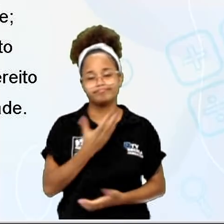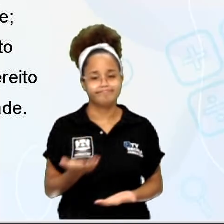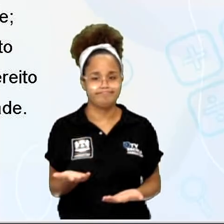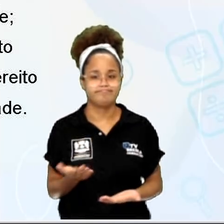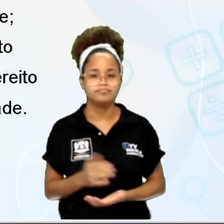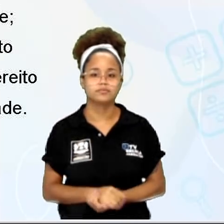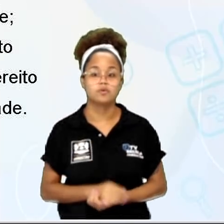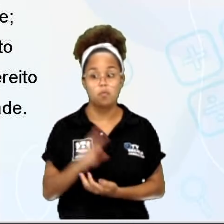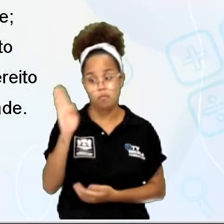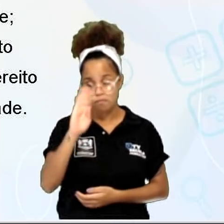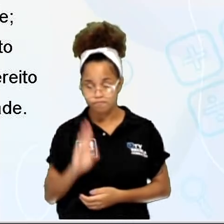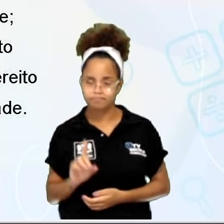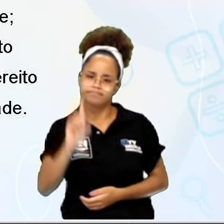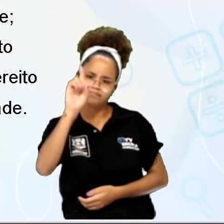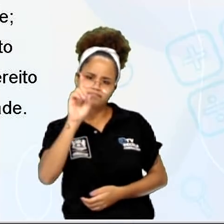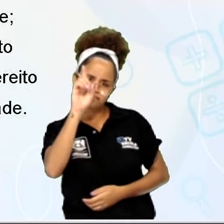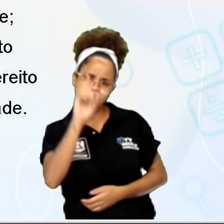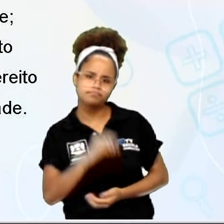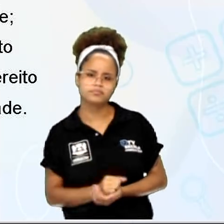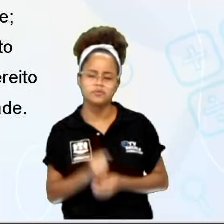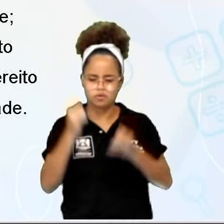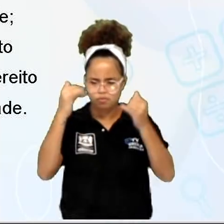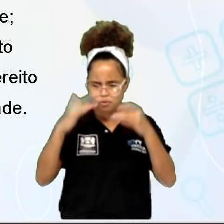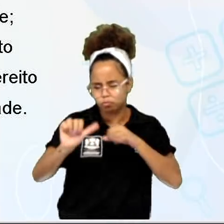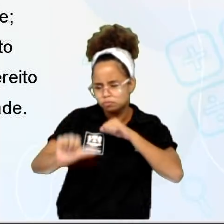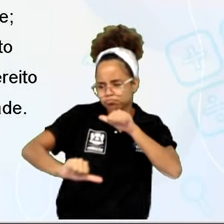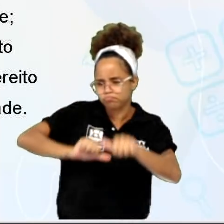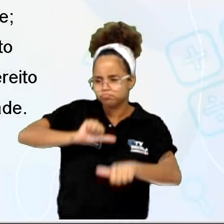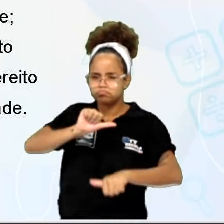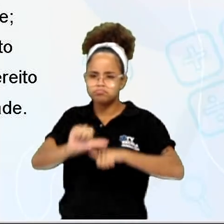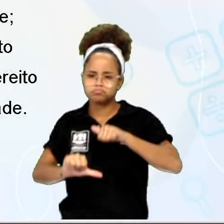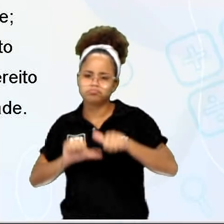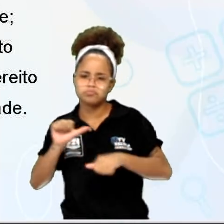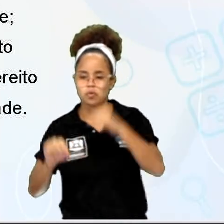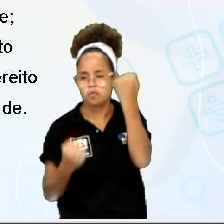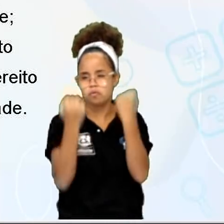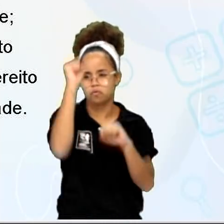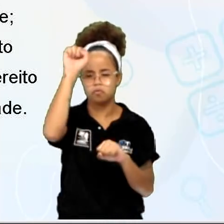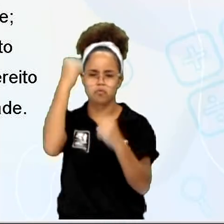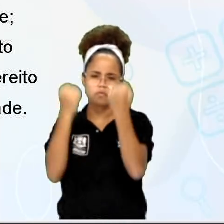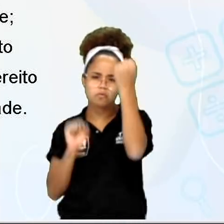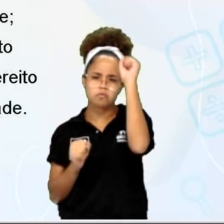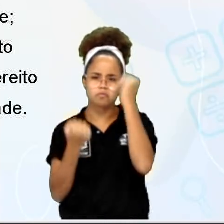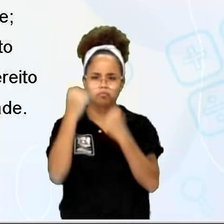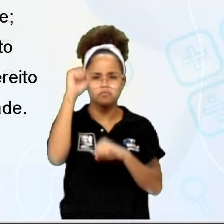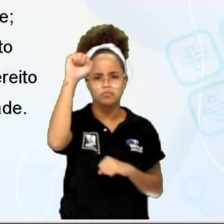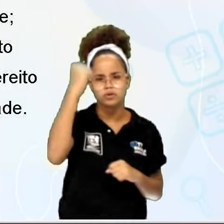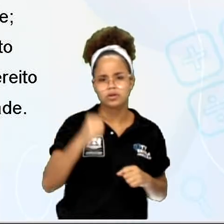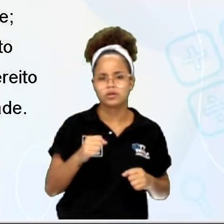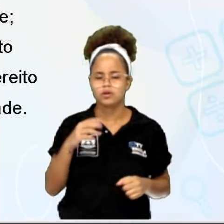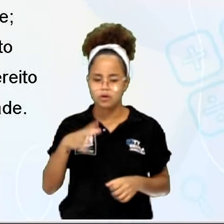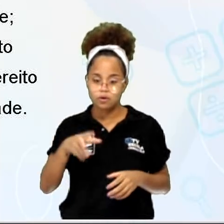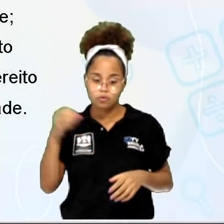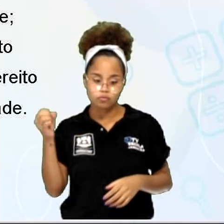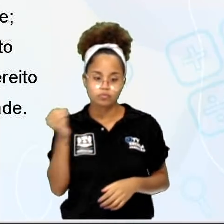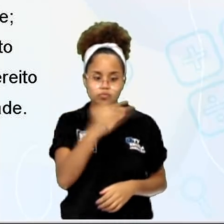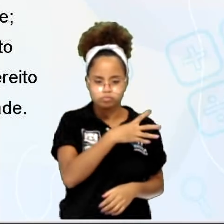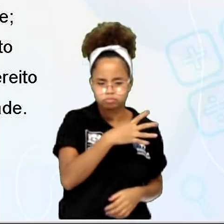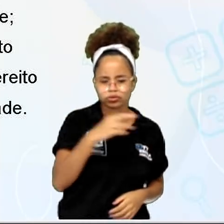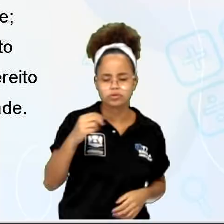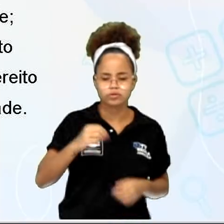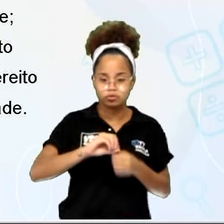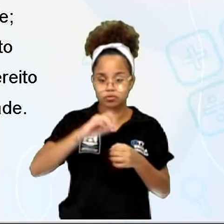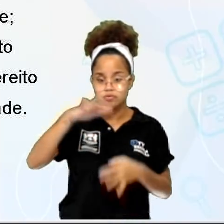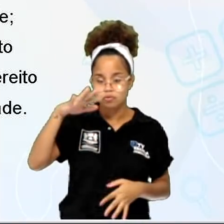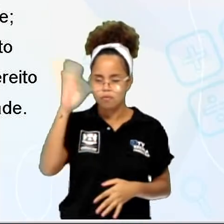Enquanto o Brasil de cima fala de transformação, indústria, matéria-prima, descobertas e invenção, no